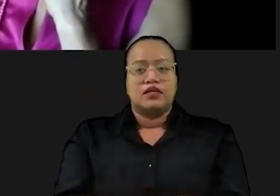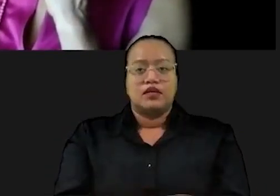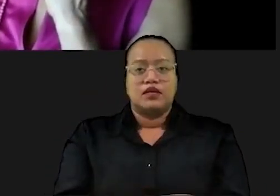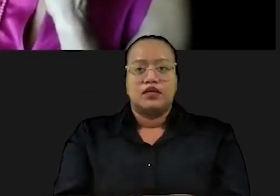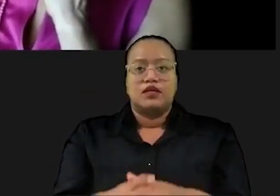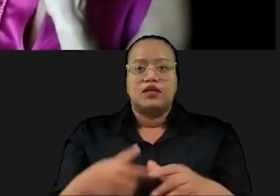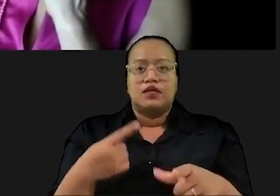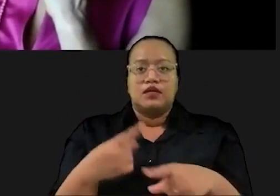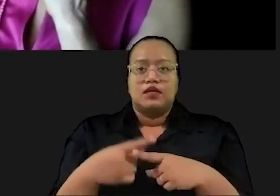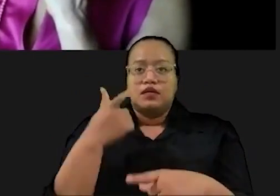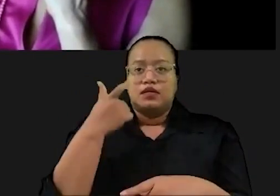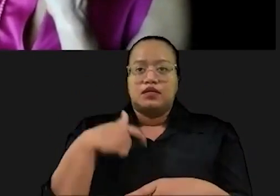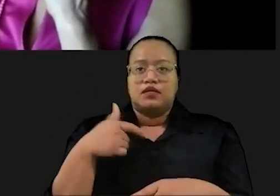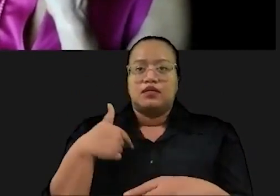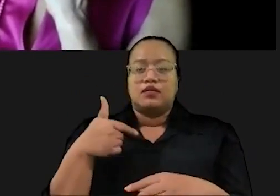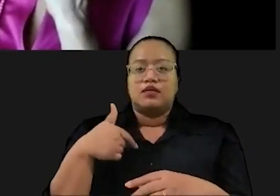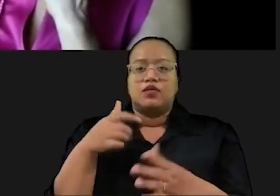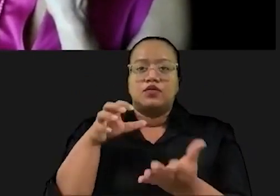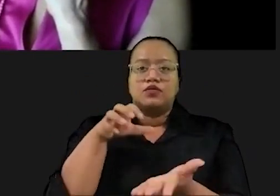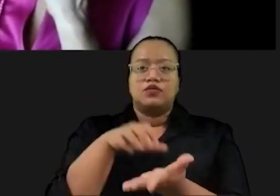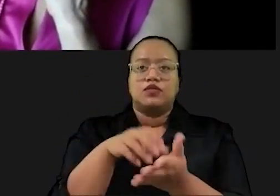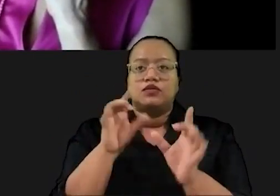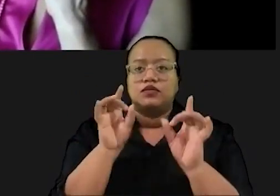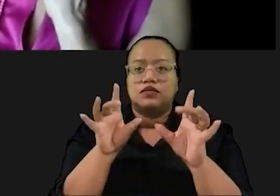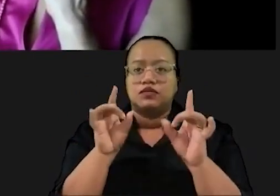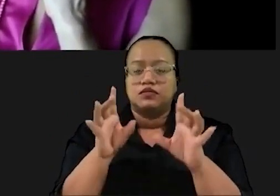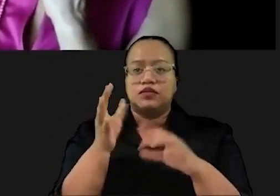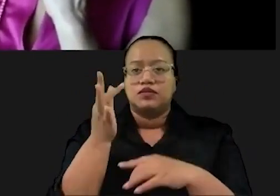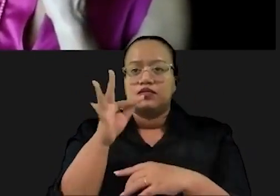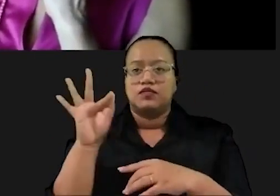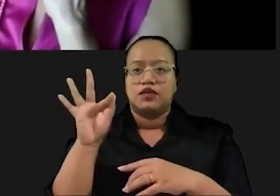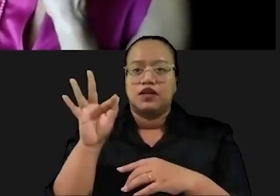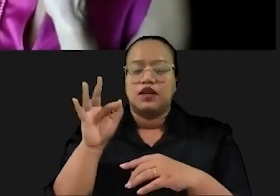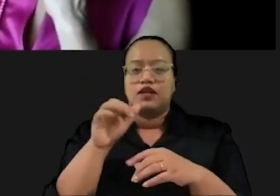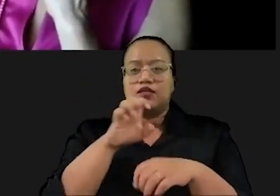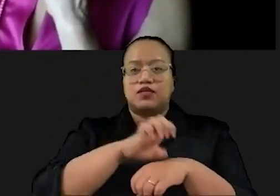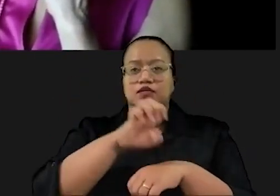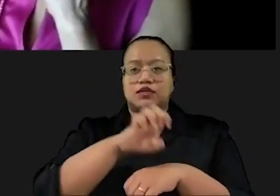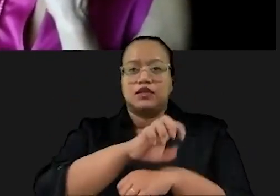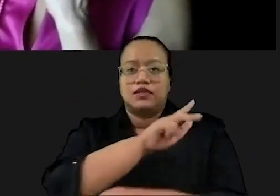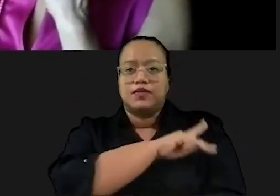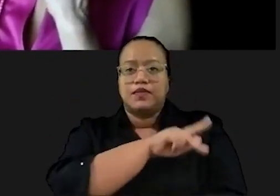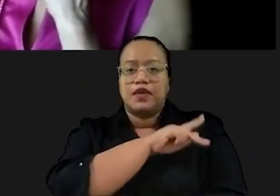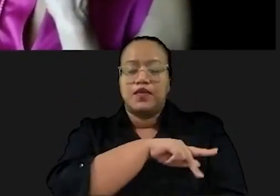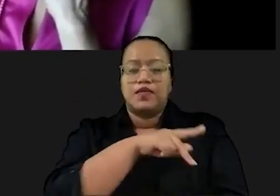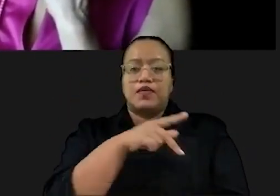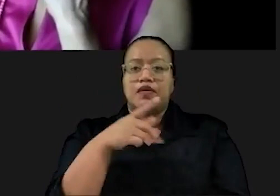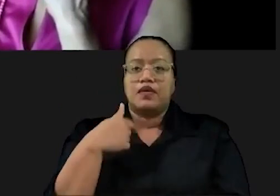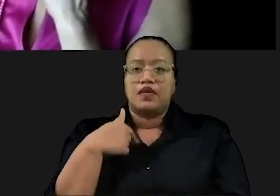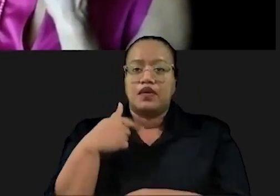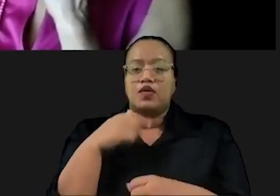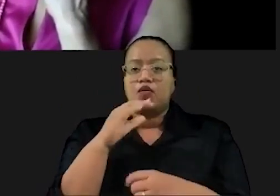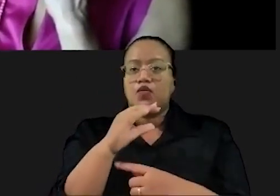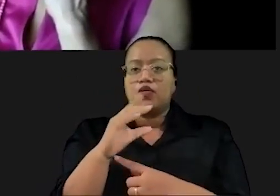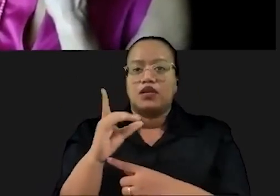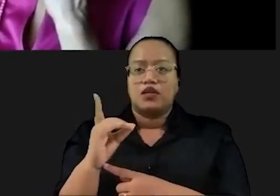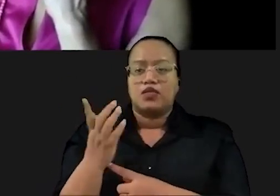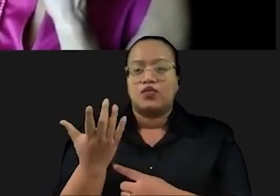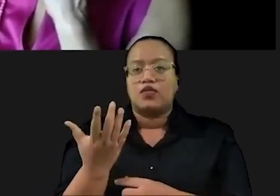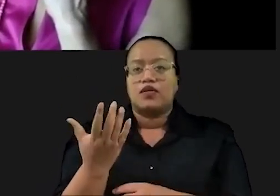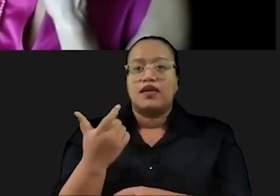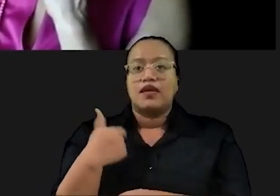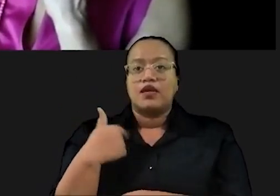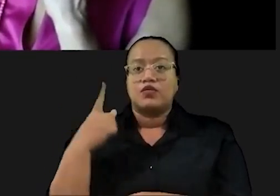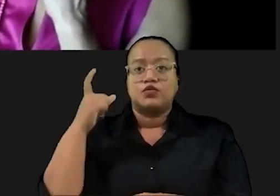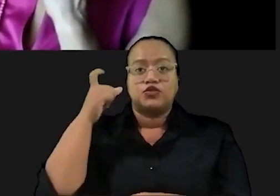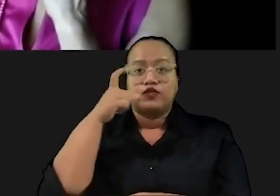juizados especiais federais no Piauí. Eu fui o coordenador aqui. E as dificuldades que eu tive, você não tem noção. Até